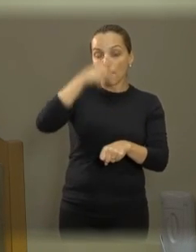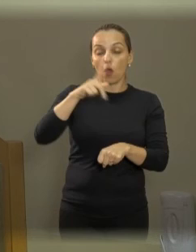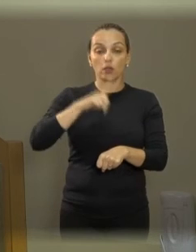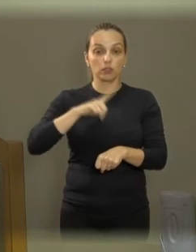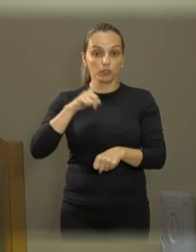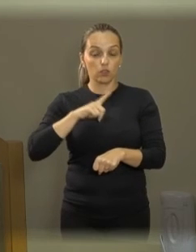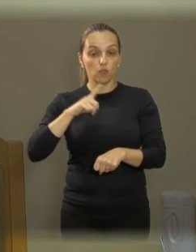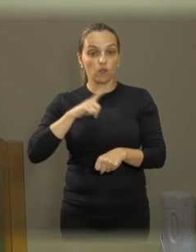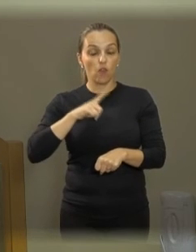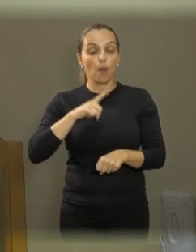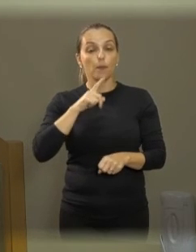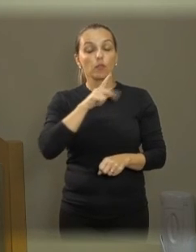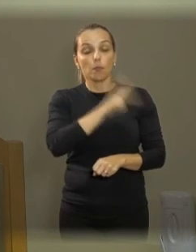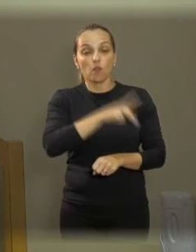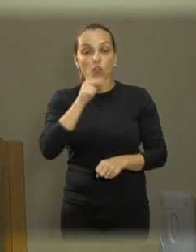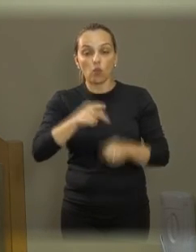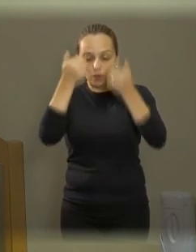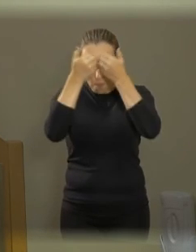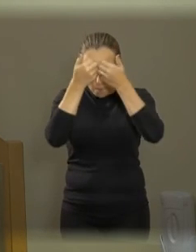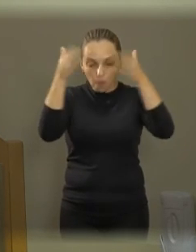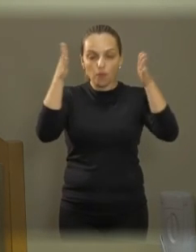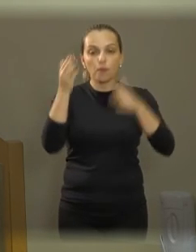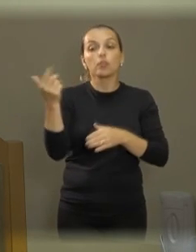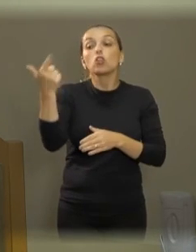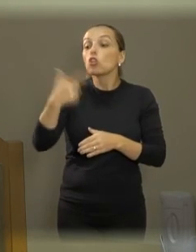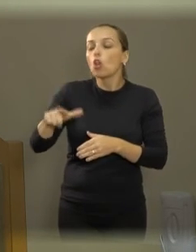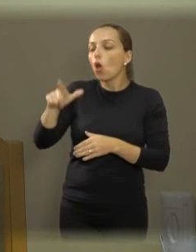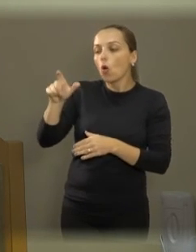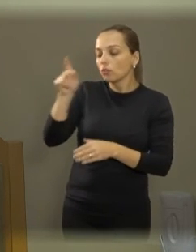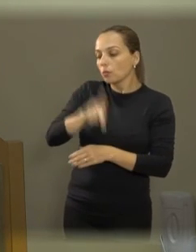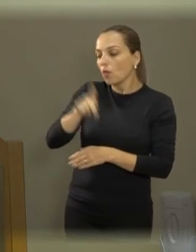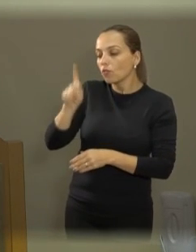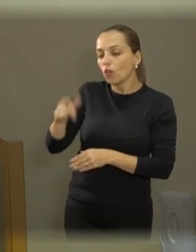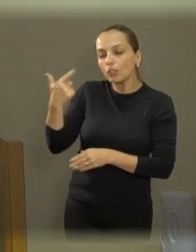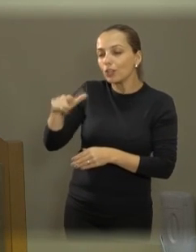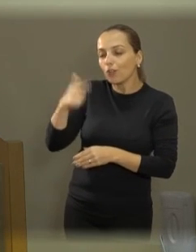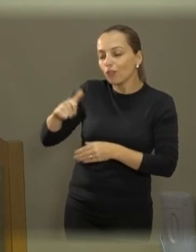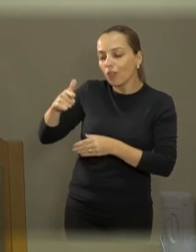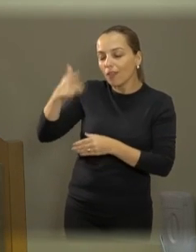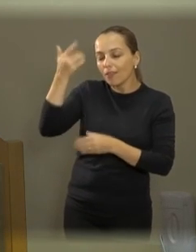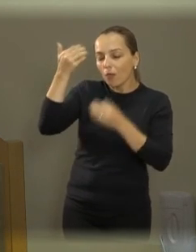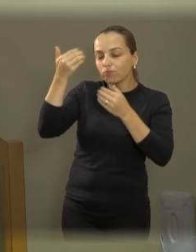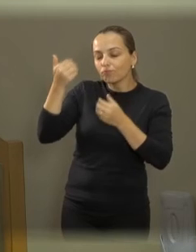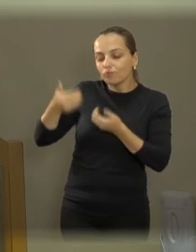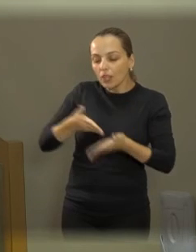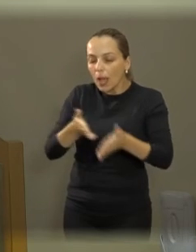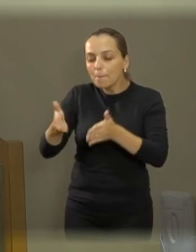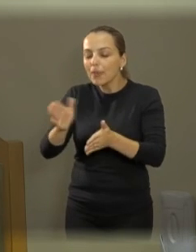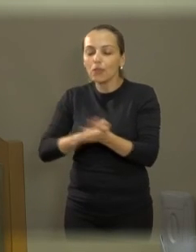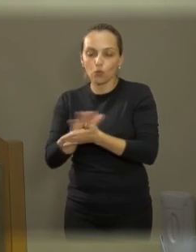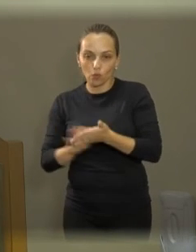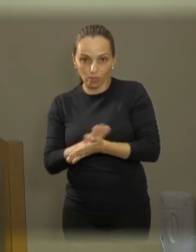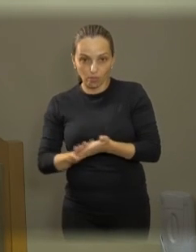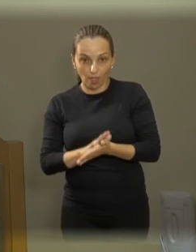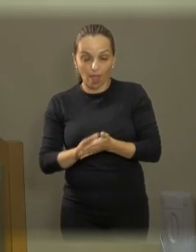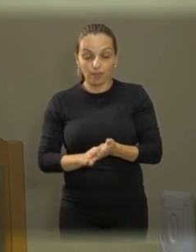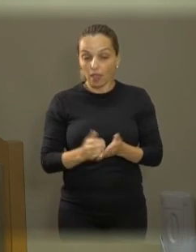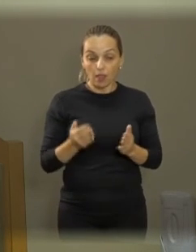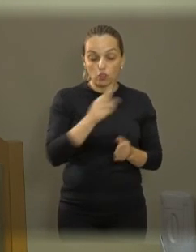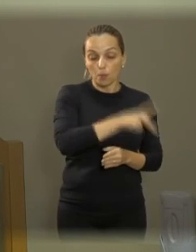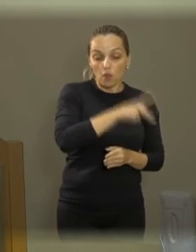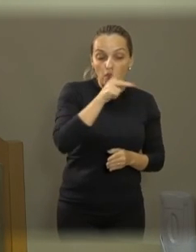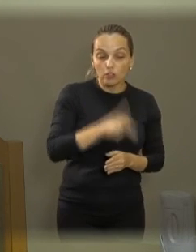abriram horizontes e outros que nem horizontes tinham. Os que nos mostraram um